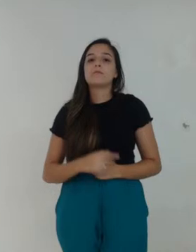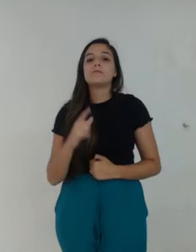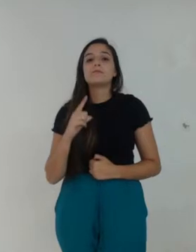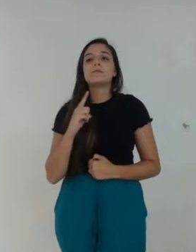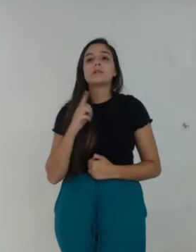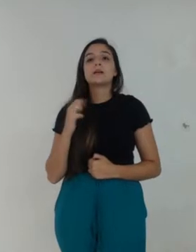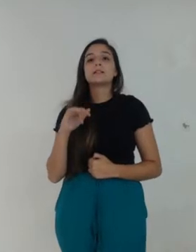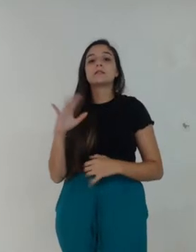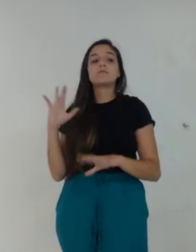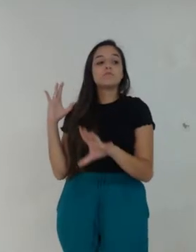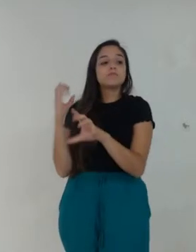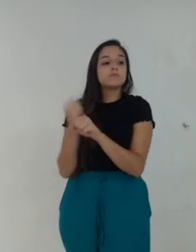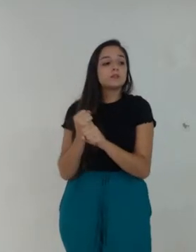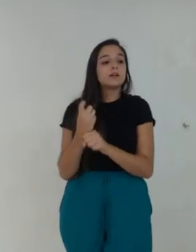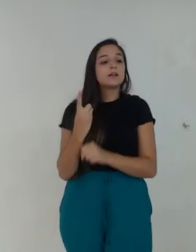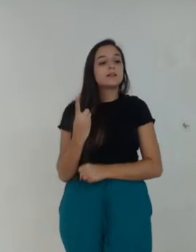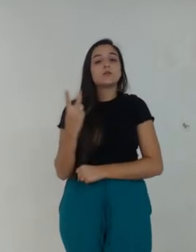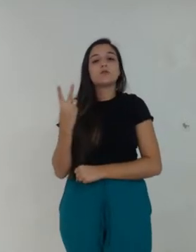129 pesquisas,